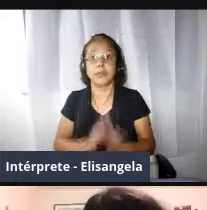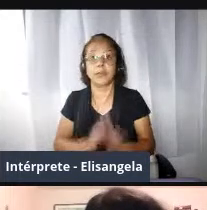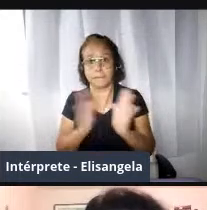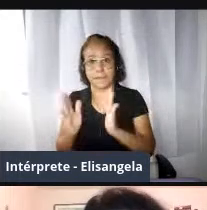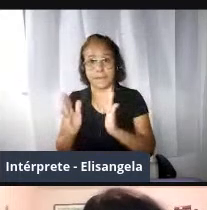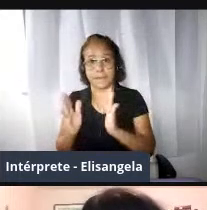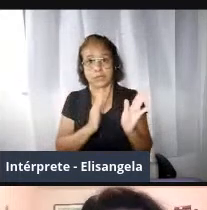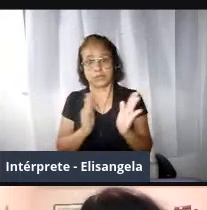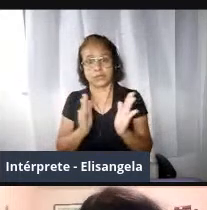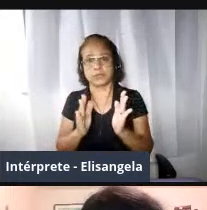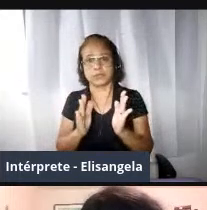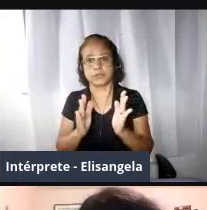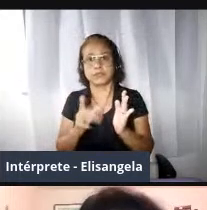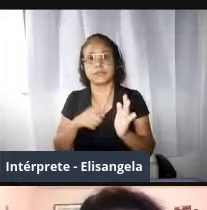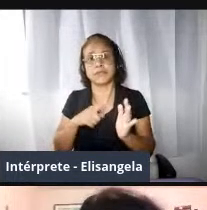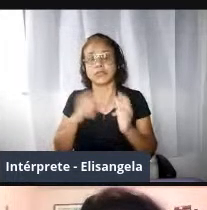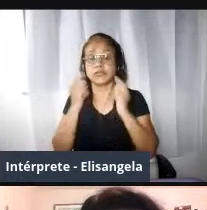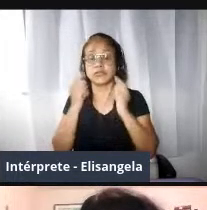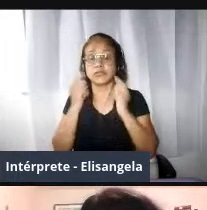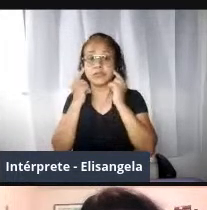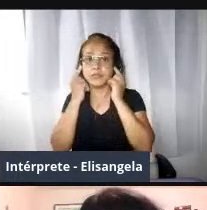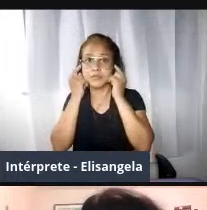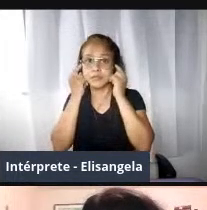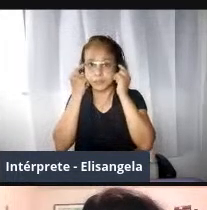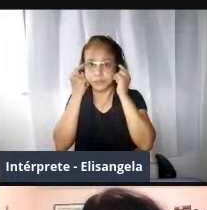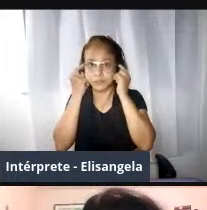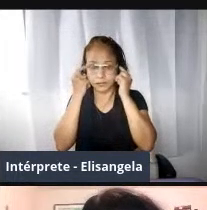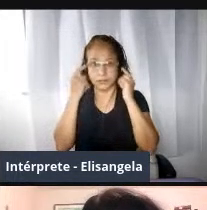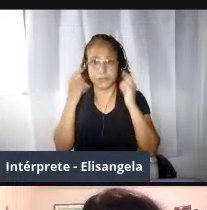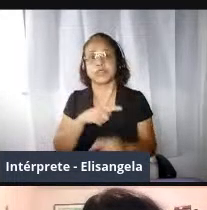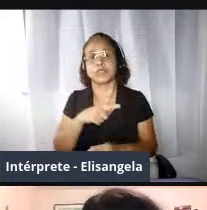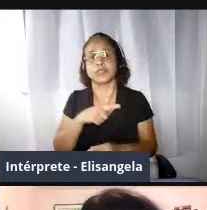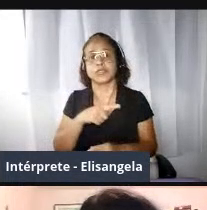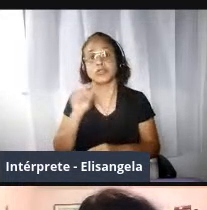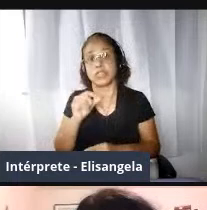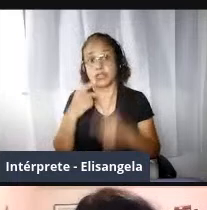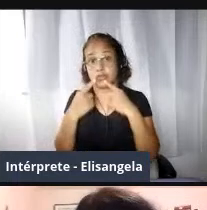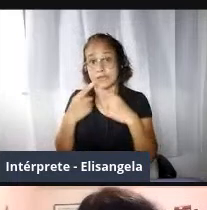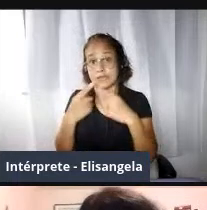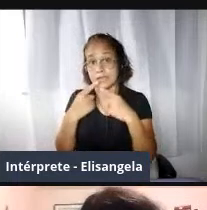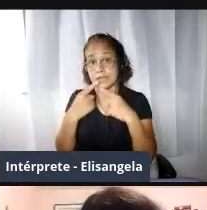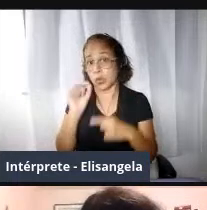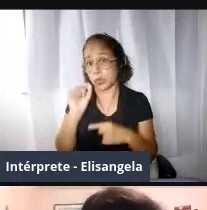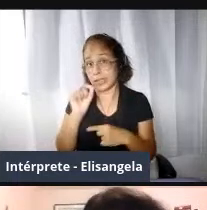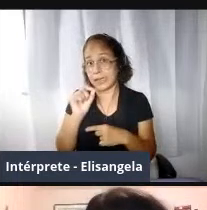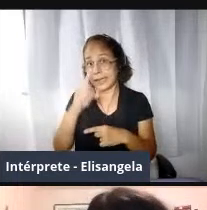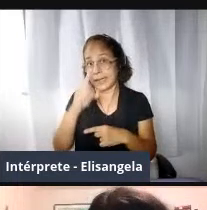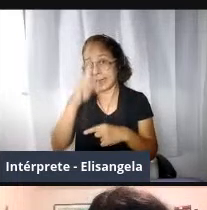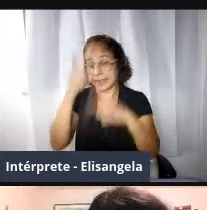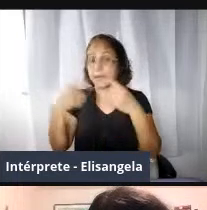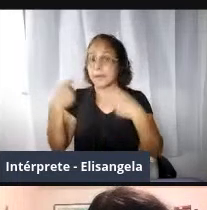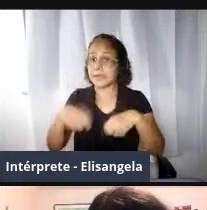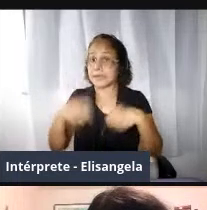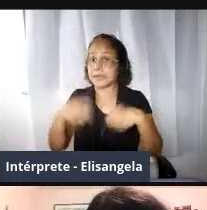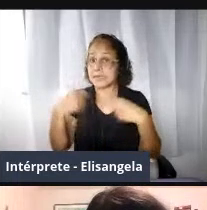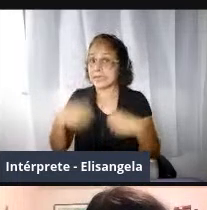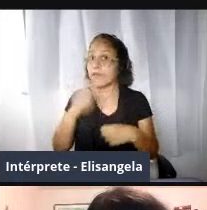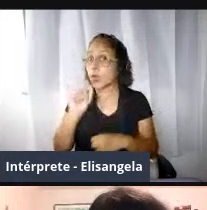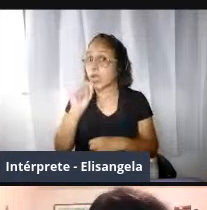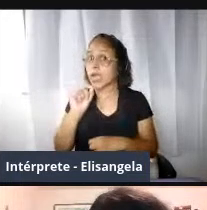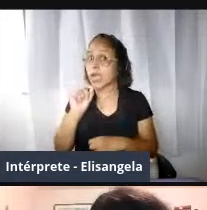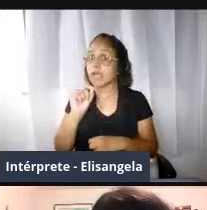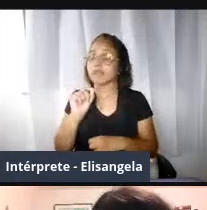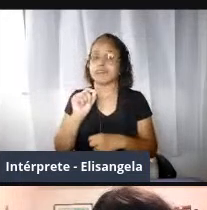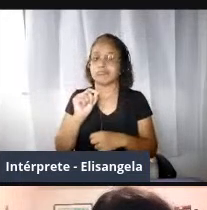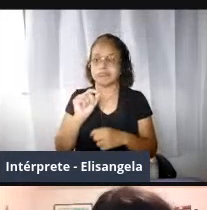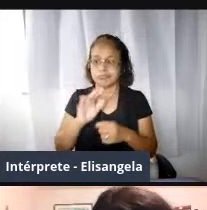havia a discussão de que era necessário escolarizar essa população negra, não é que então era proibido entrar na escola